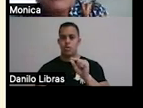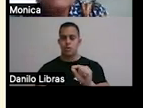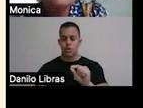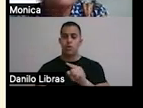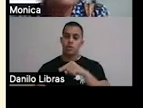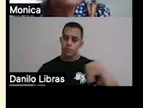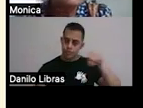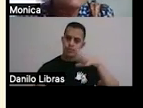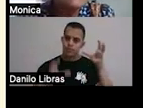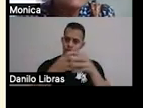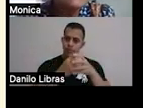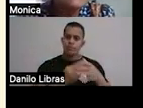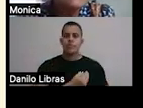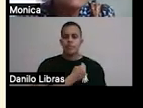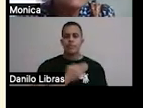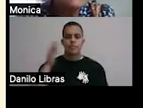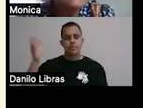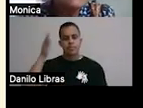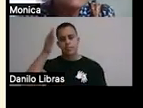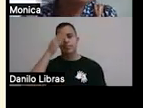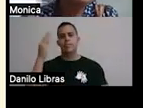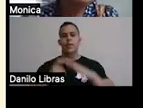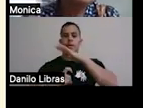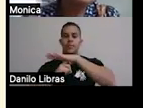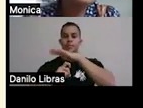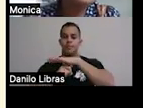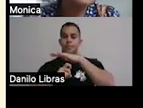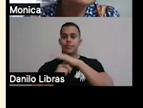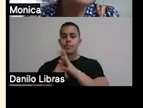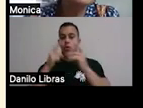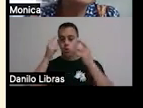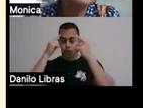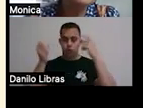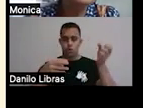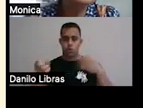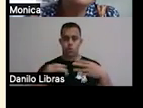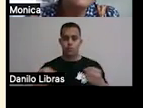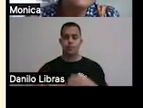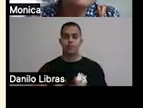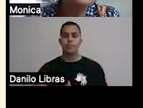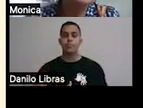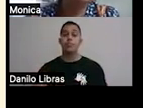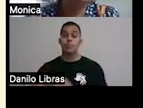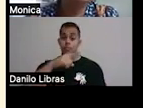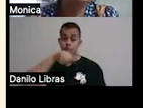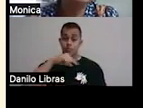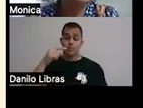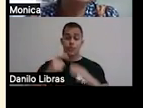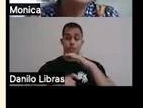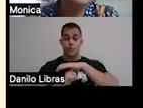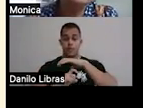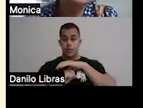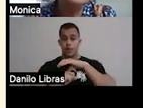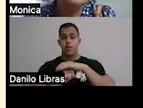participam muito de feiras de inovação, por exemplo, aqui está uma foto da Semana de Inovação, e nessas feiras de inovação é